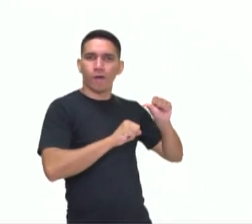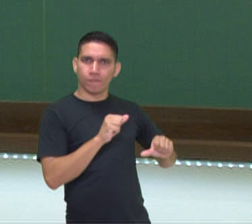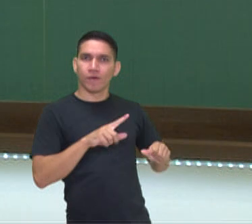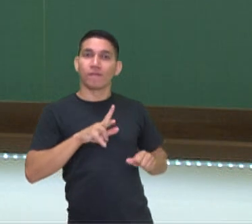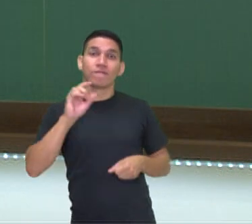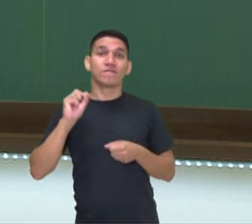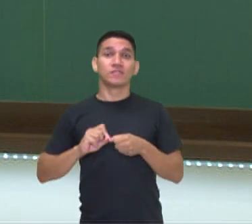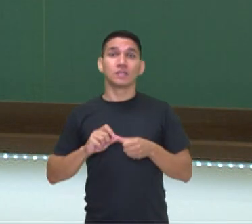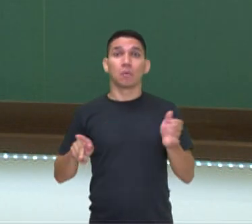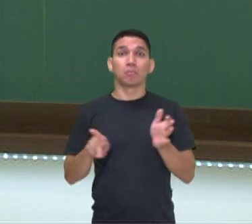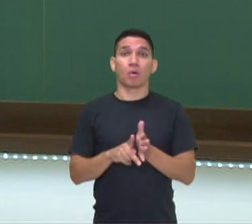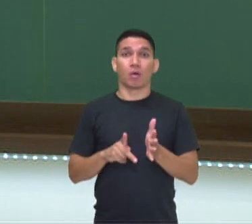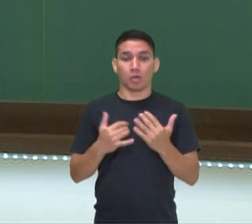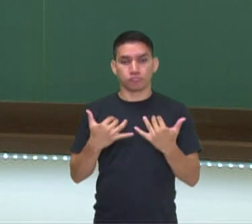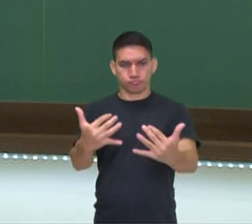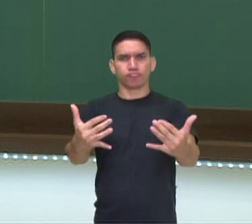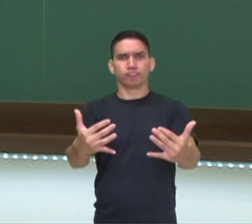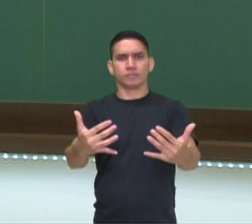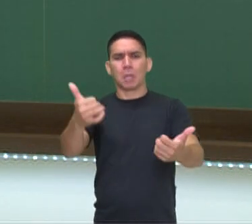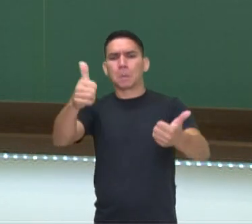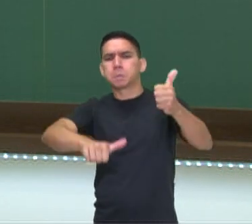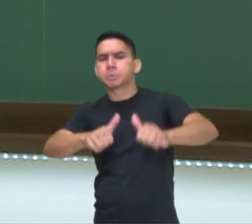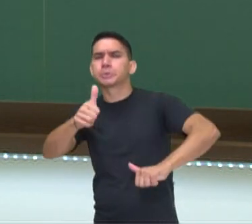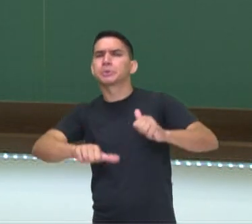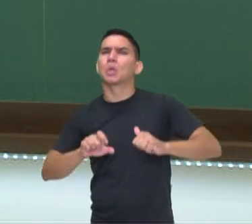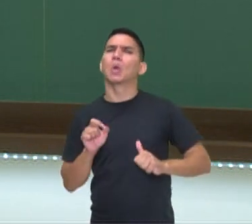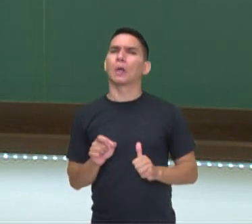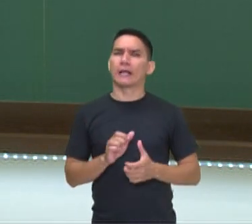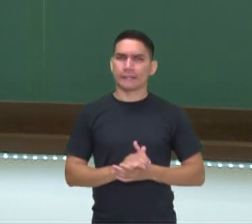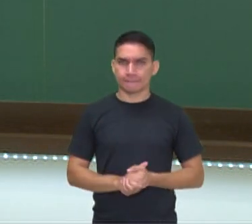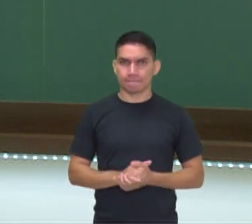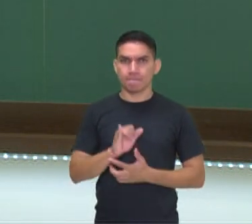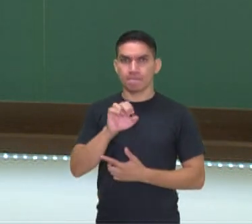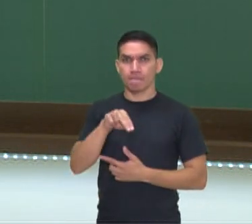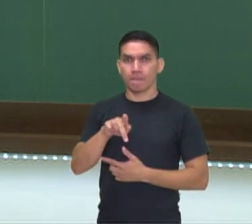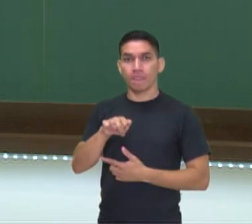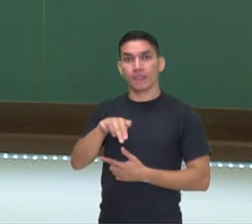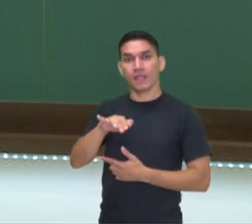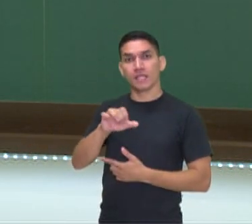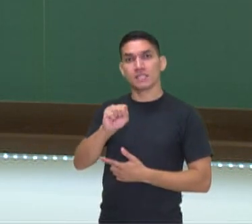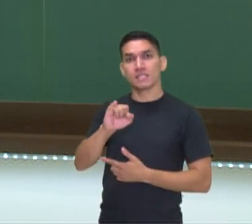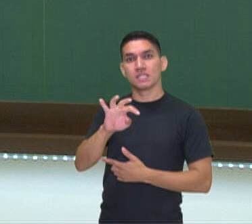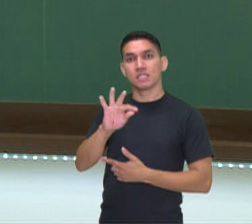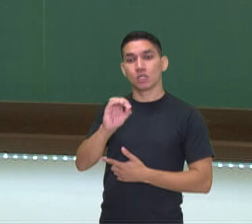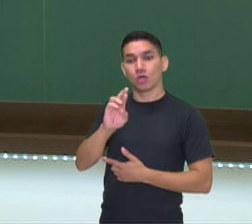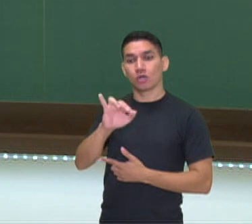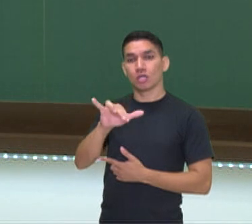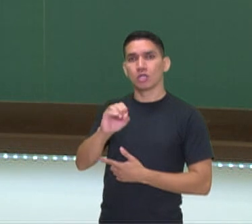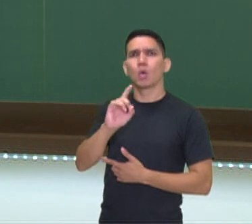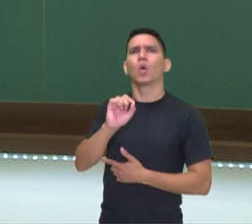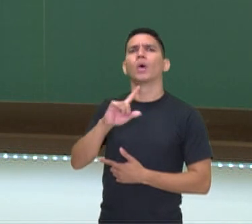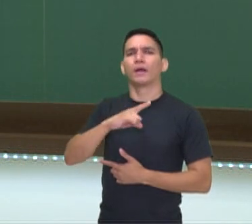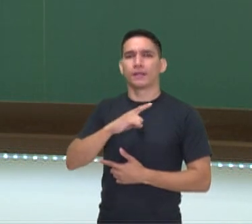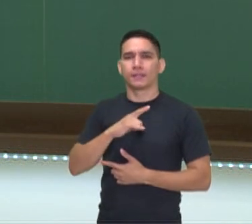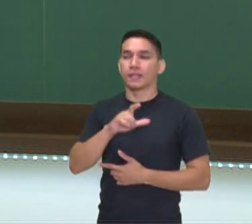tribunais inquisitórios, né? A gente tem o Carafa, que ele